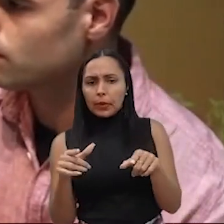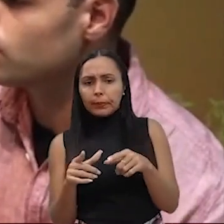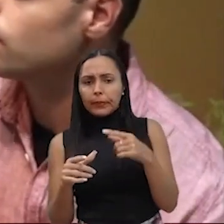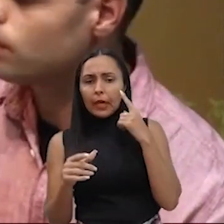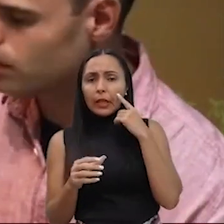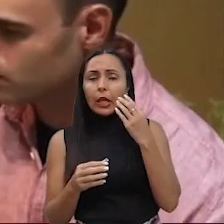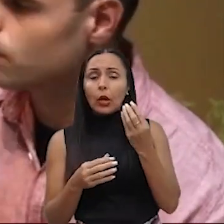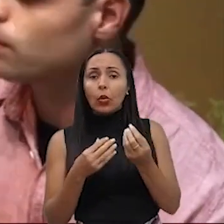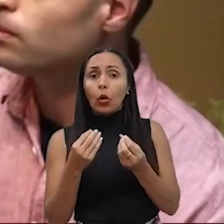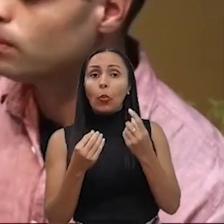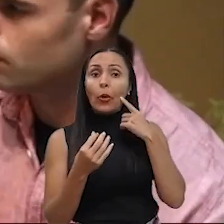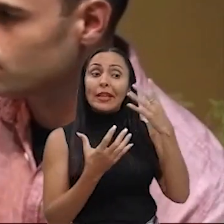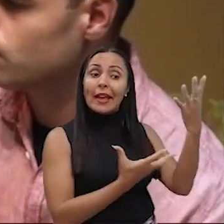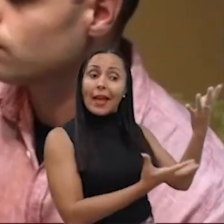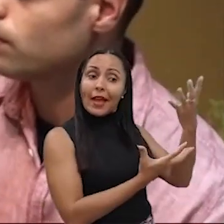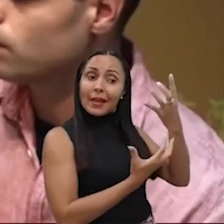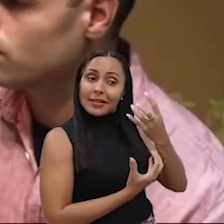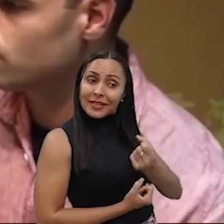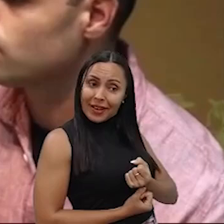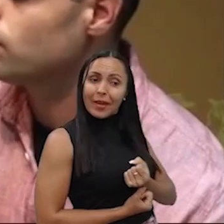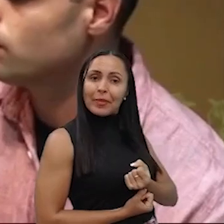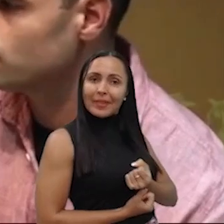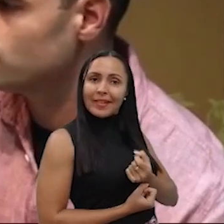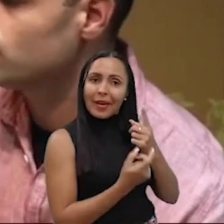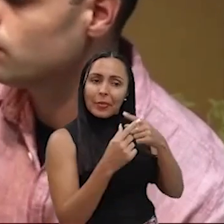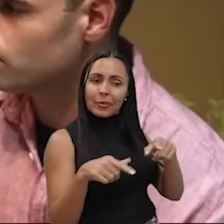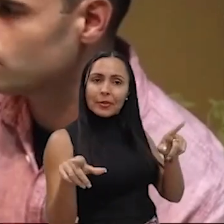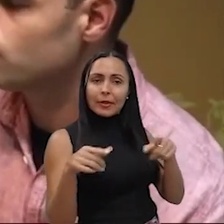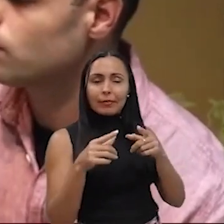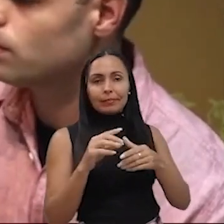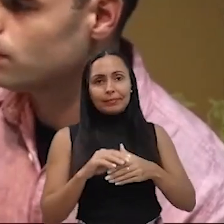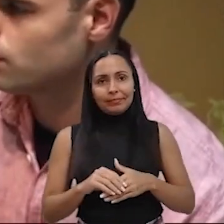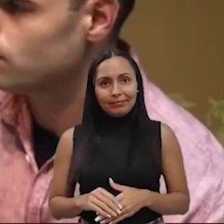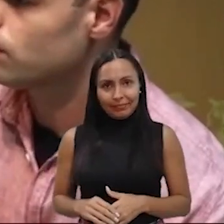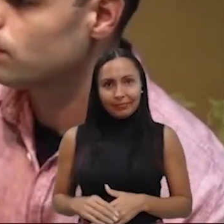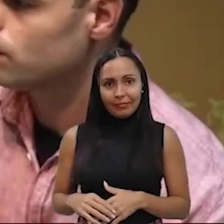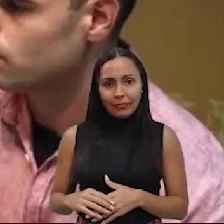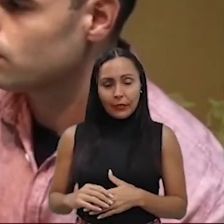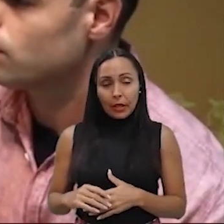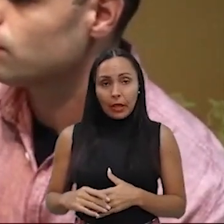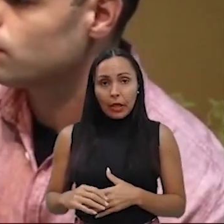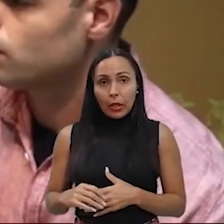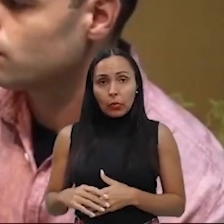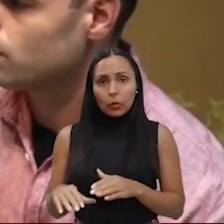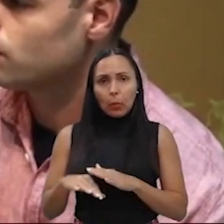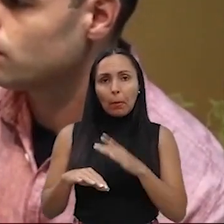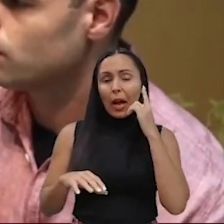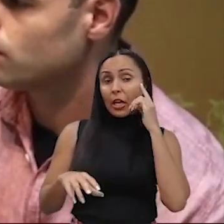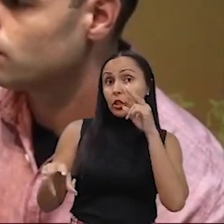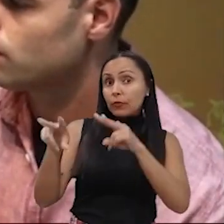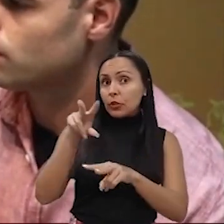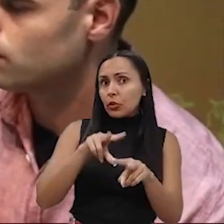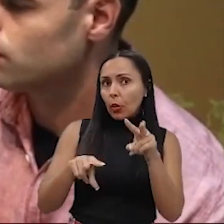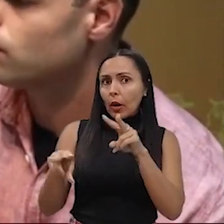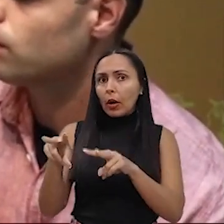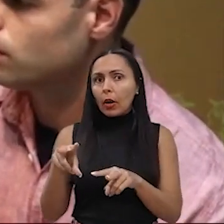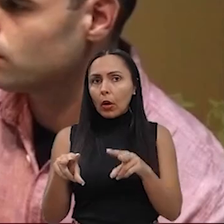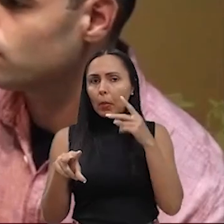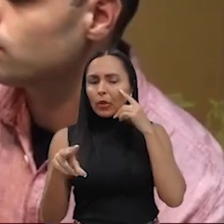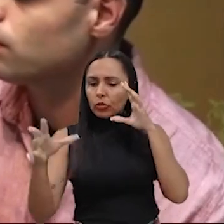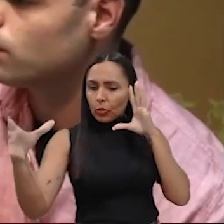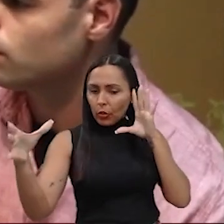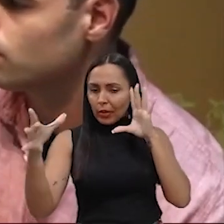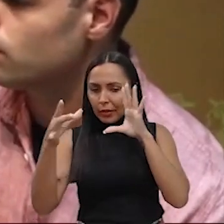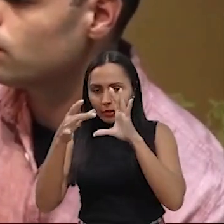ele recebe esse conteúdo e essa música. Então, o quanto mais visual, quanto mais conectado